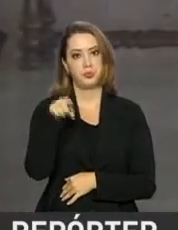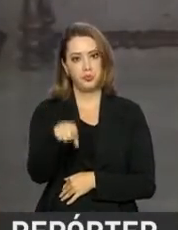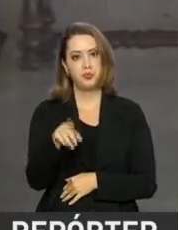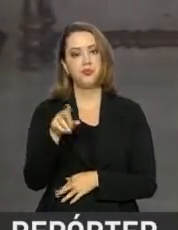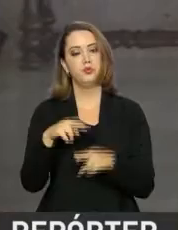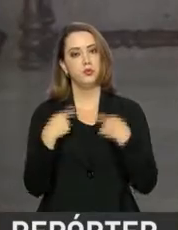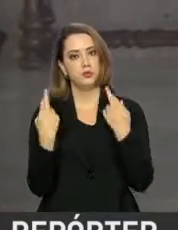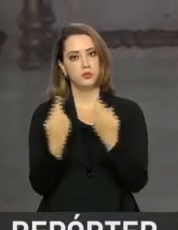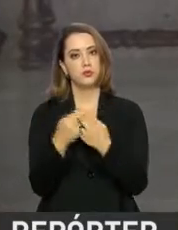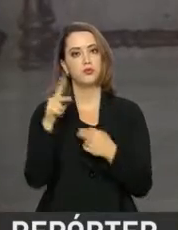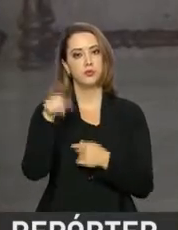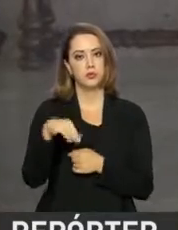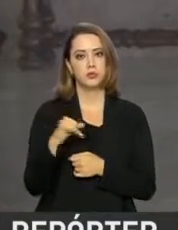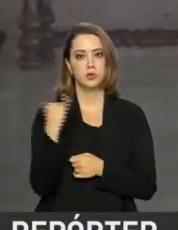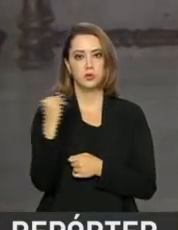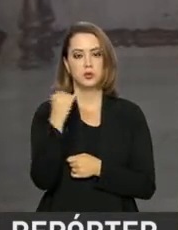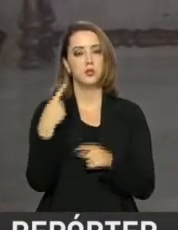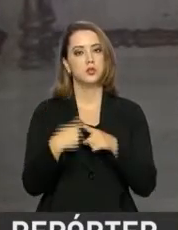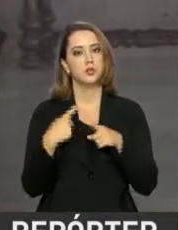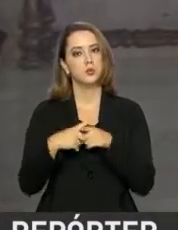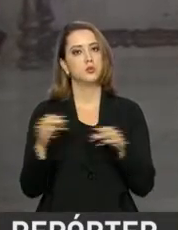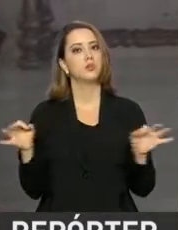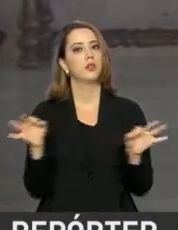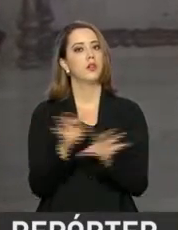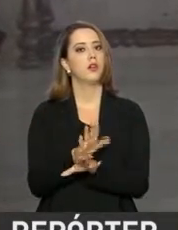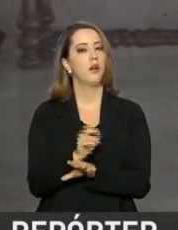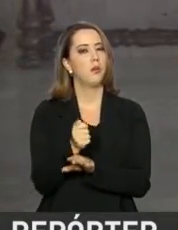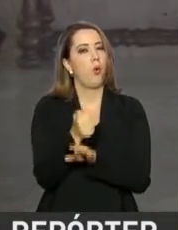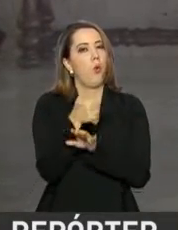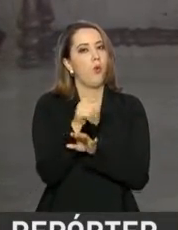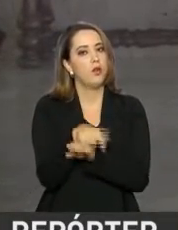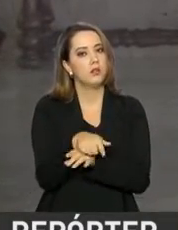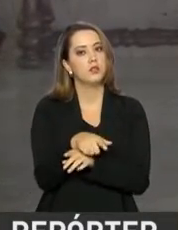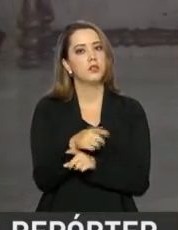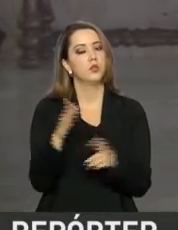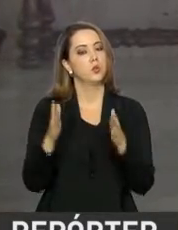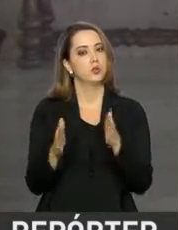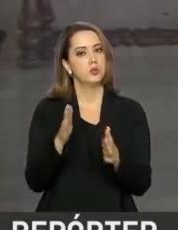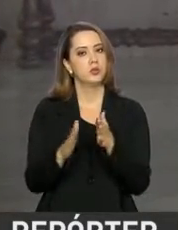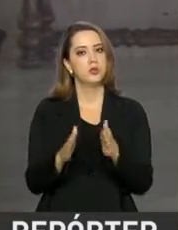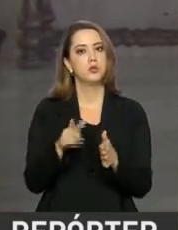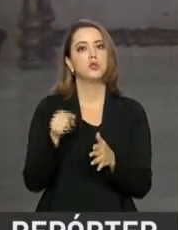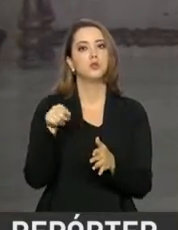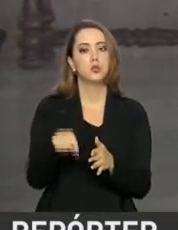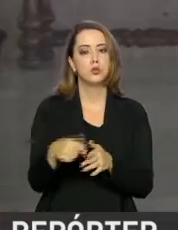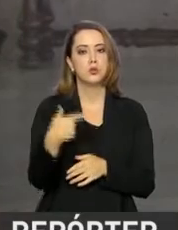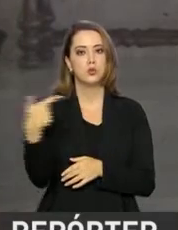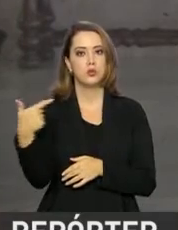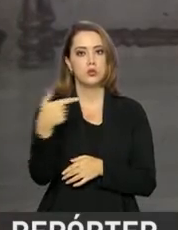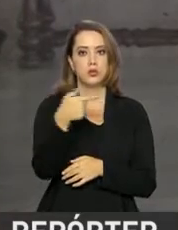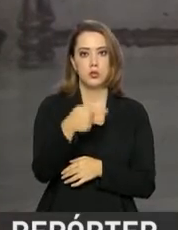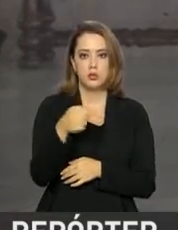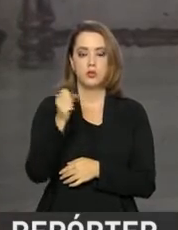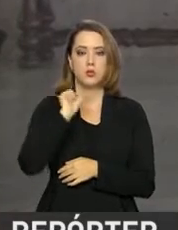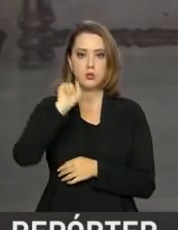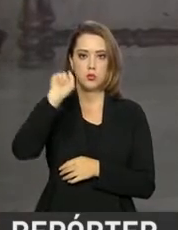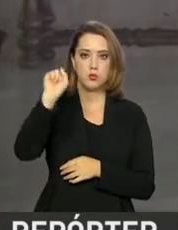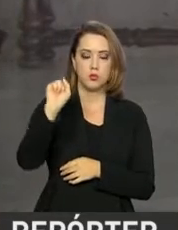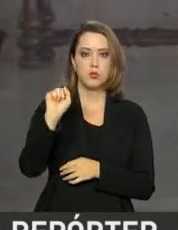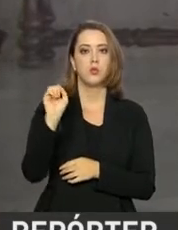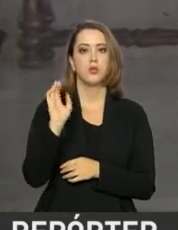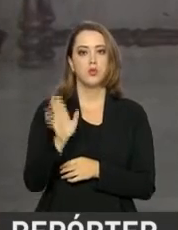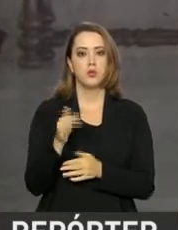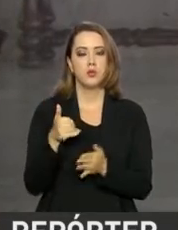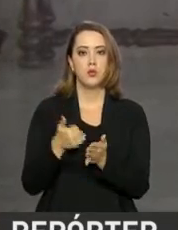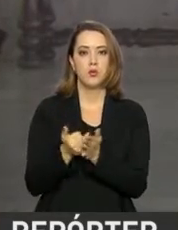reunião é importante porque está se encerrando o prazo dado pelo Supremo Tribunal Federal em 27 de abril, que é um prazo de 2 meses,